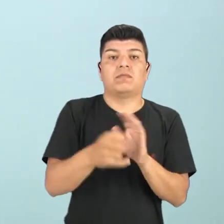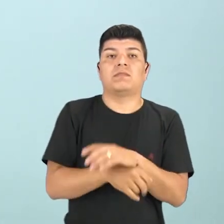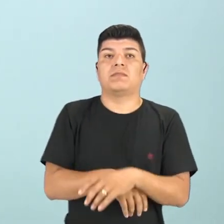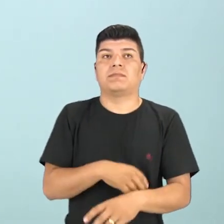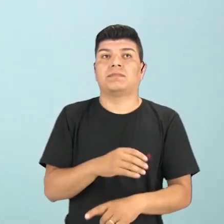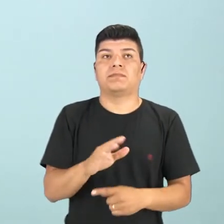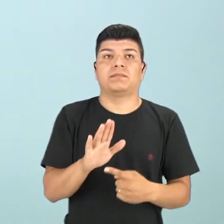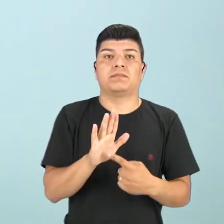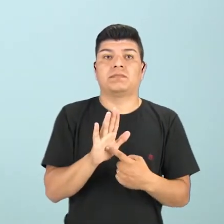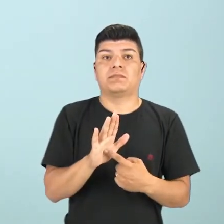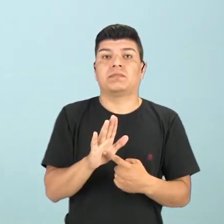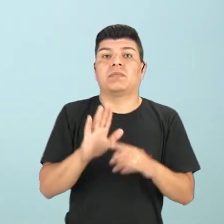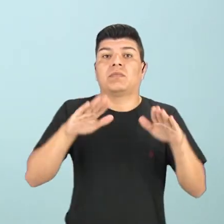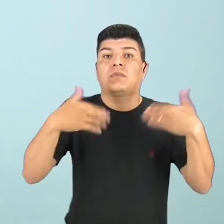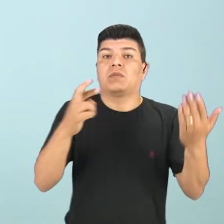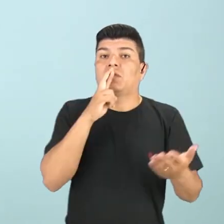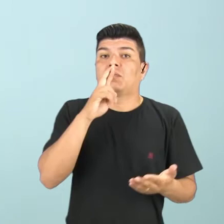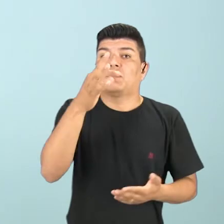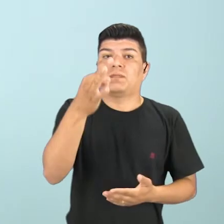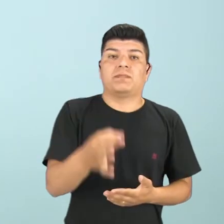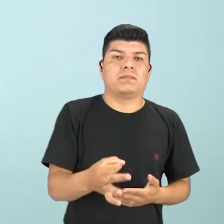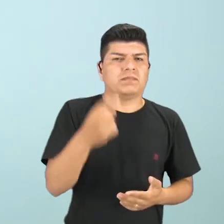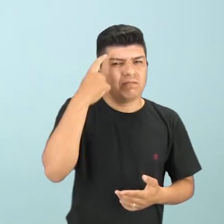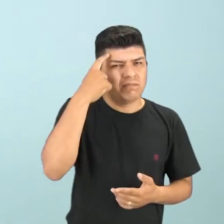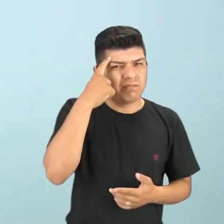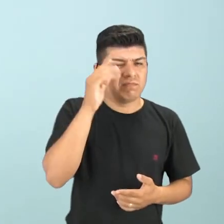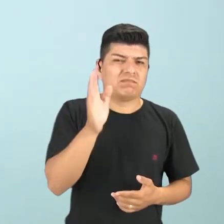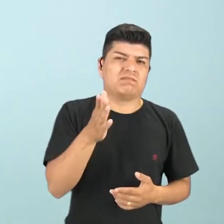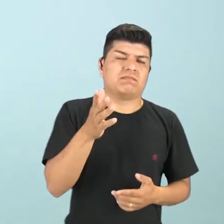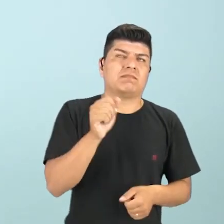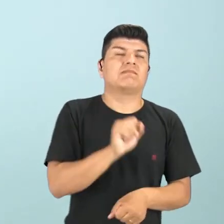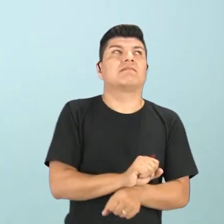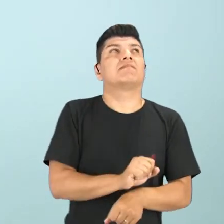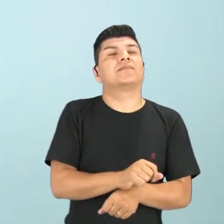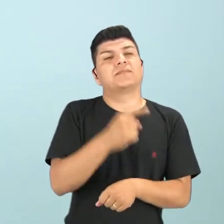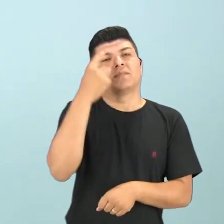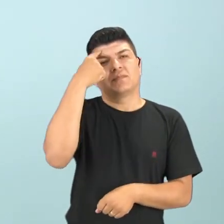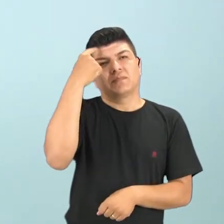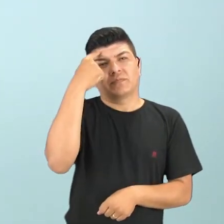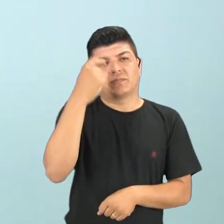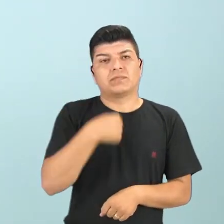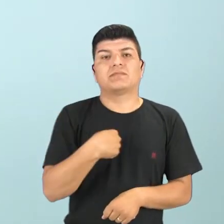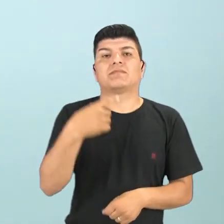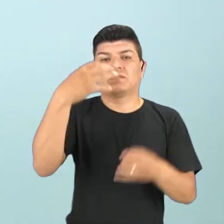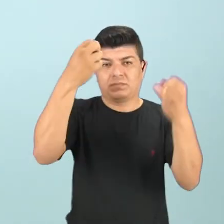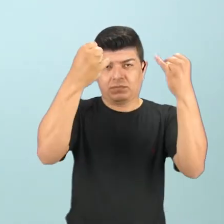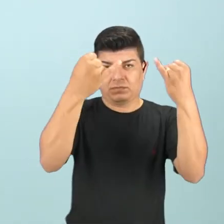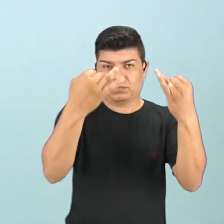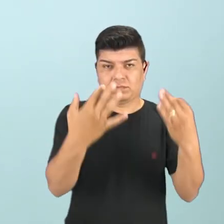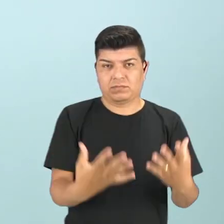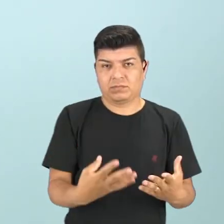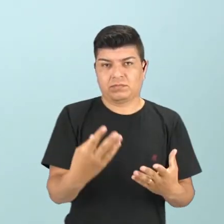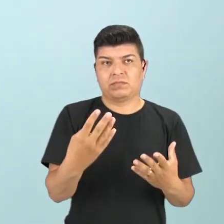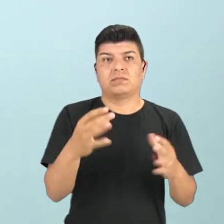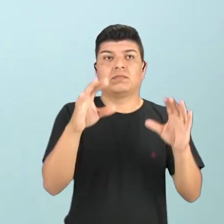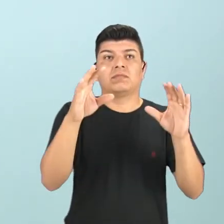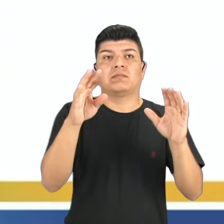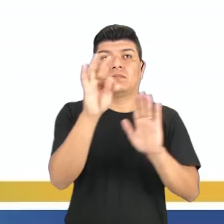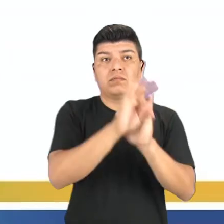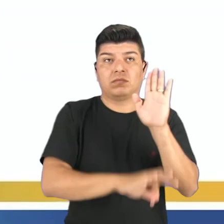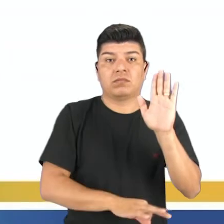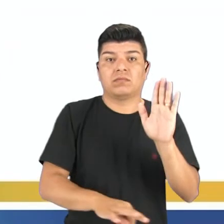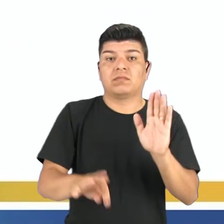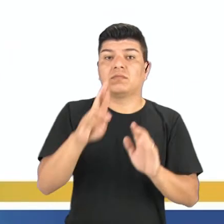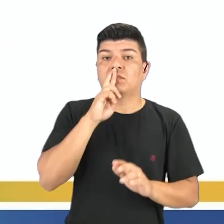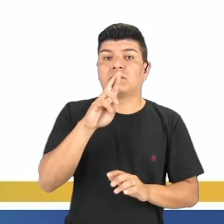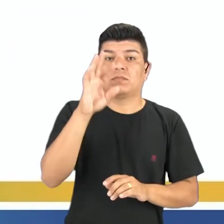nessa questão aí, qual a resposta correta? Já pensaram, já pararam um pouquinho para pensar? Eu também expliquei em cima do texto. Então a resposta